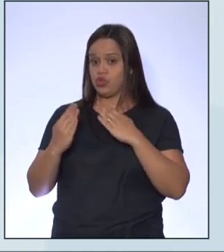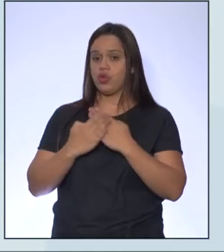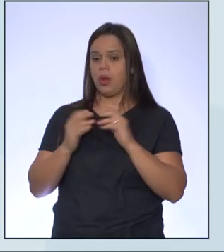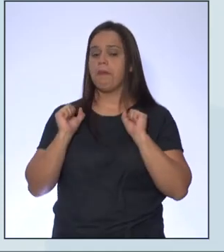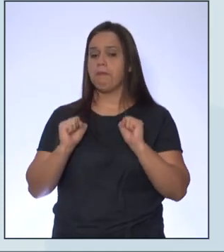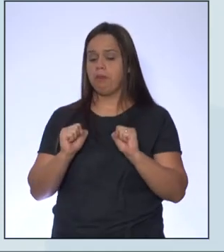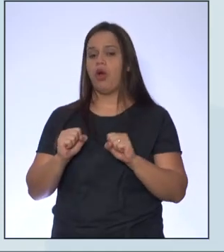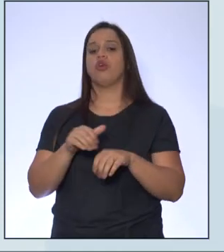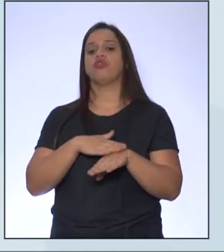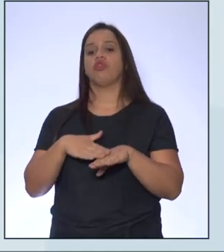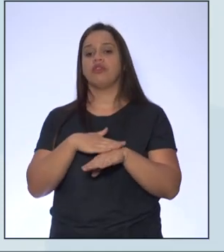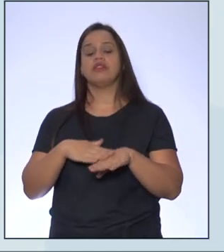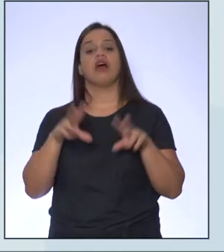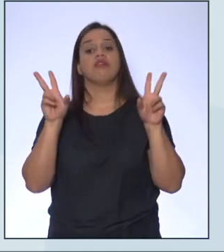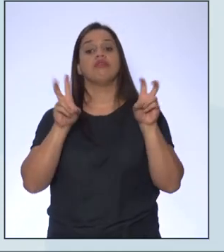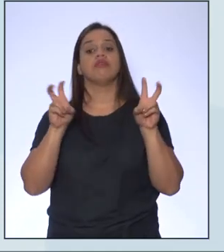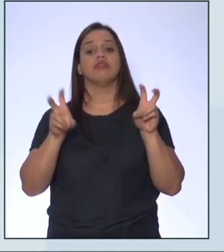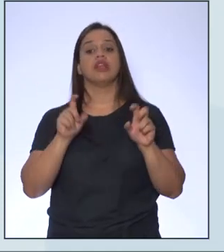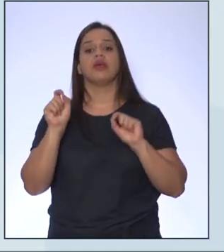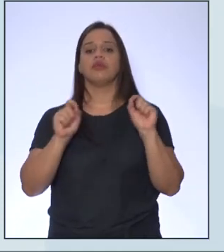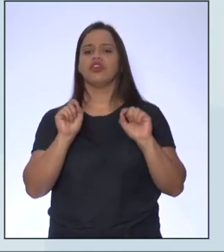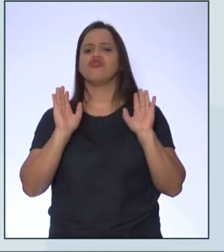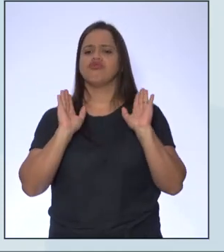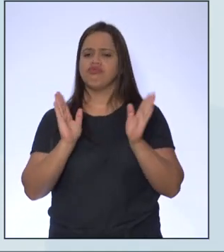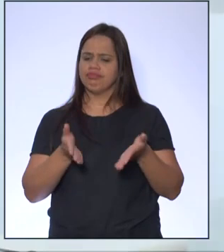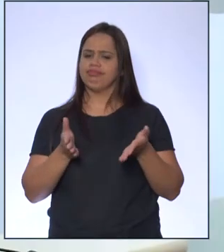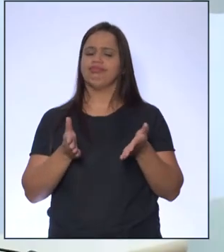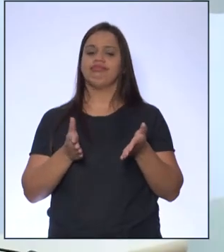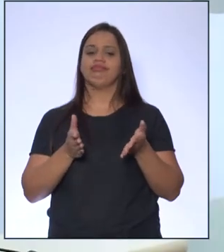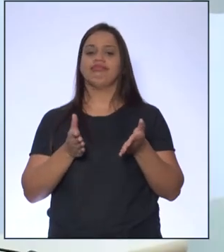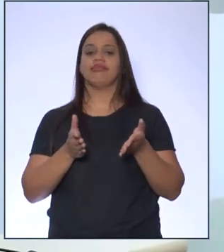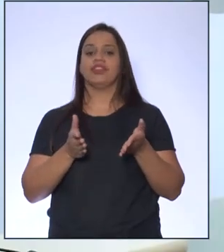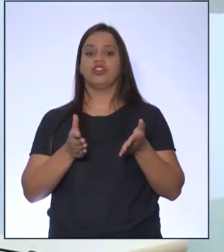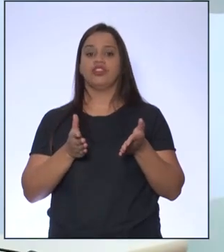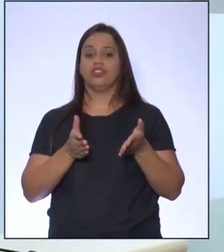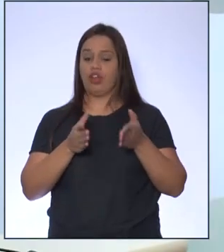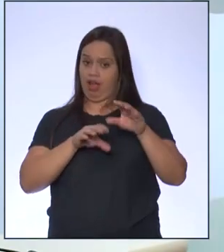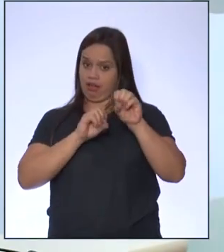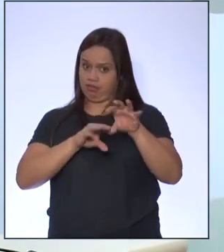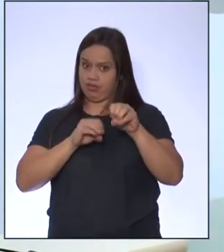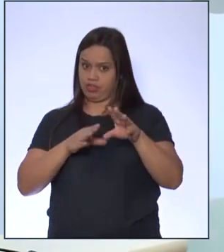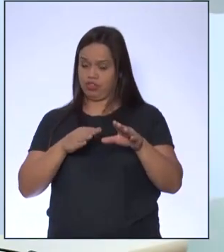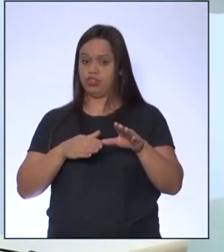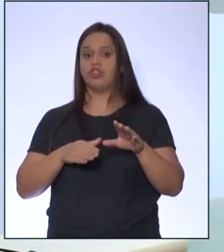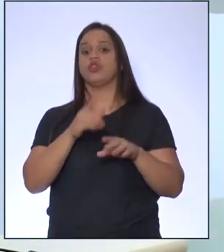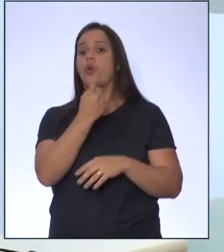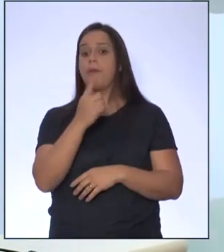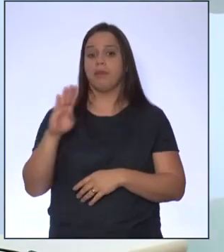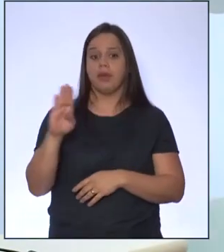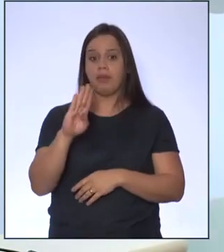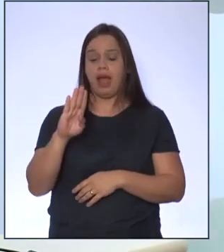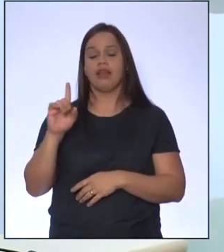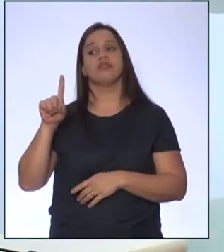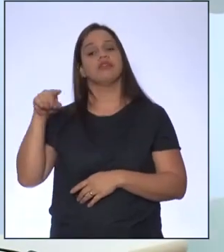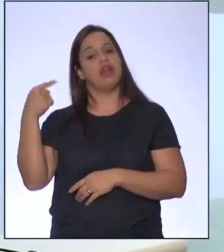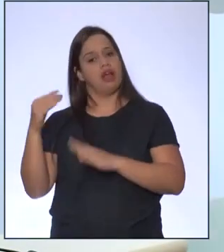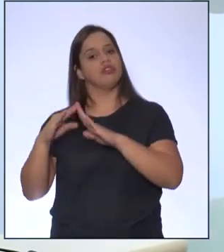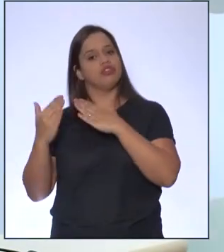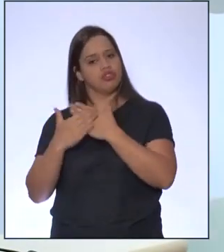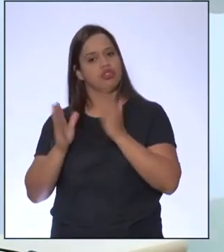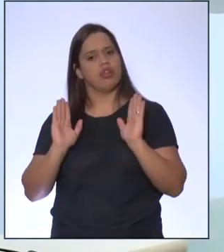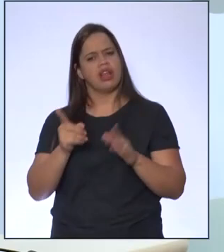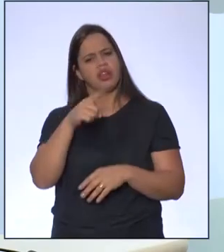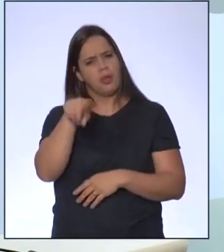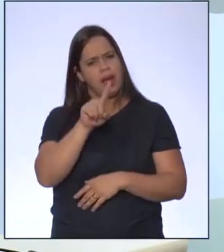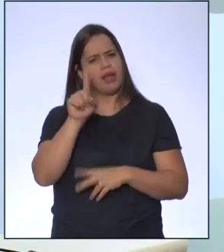escola. Esse tema ele já foi trabalhado durante esse bimestre nas escolas. Então, são questões que